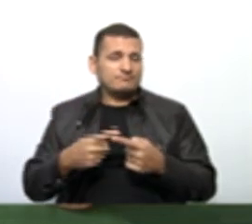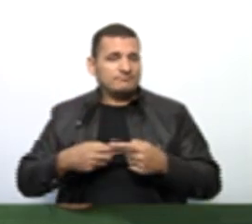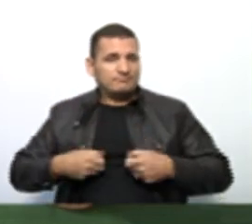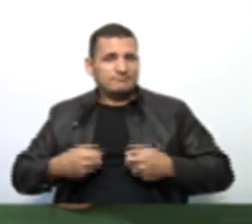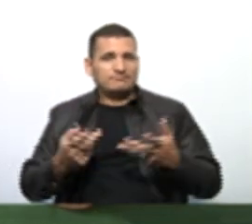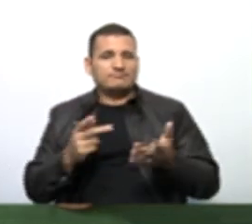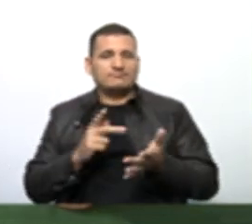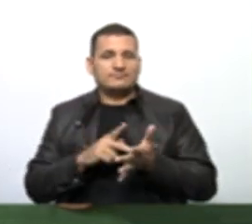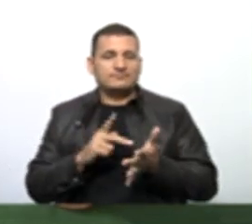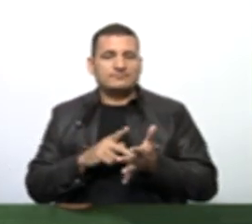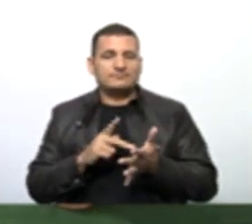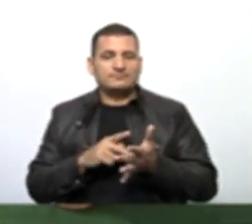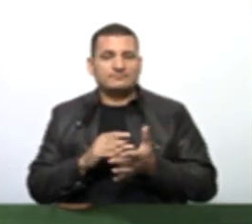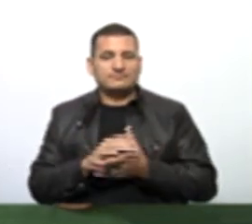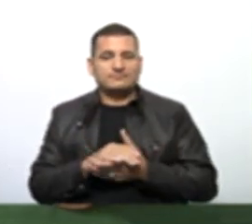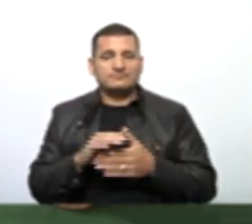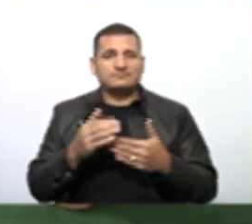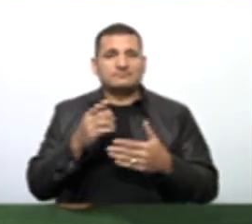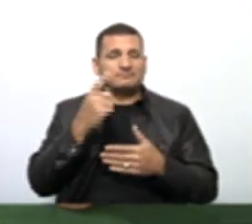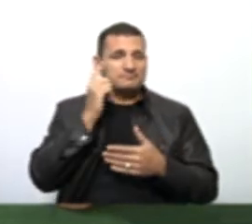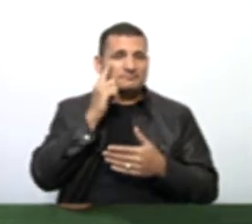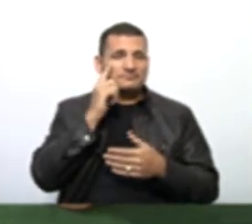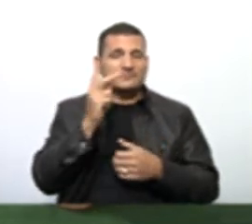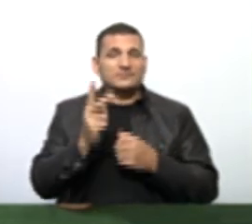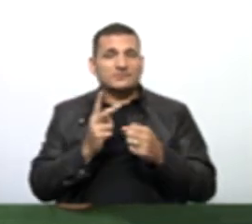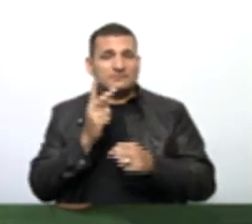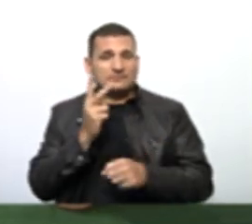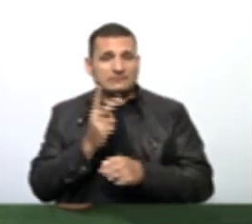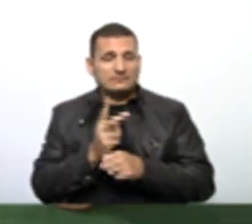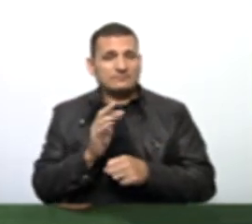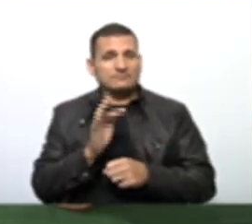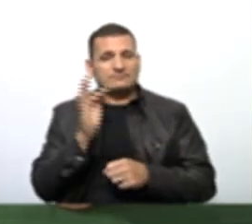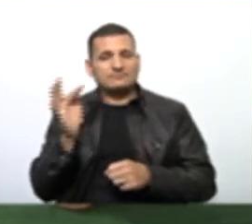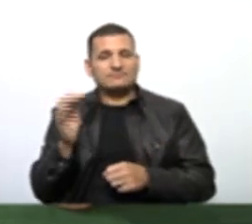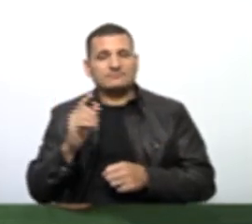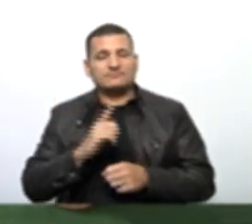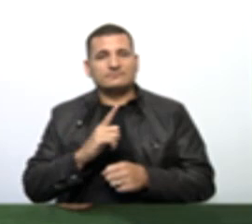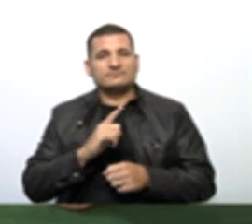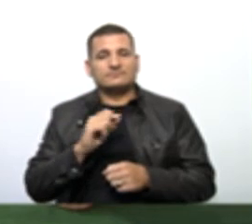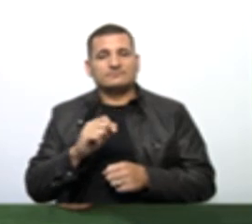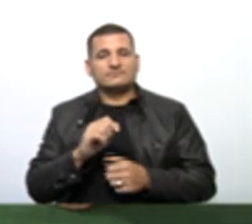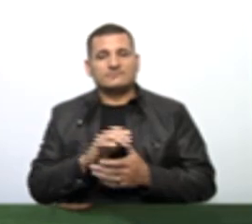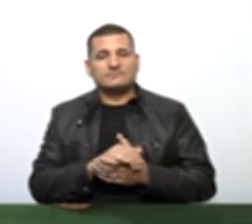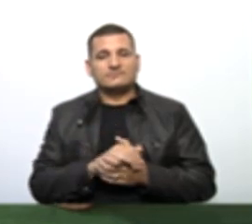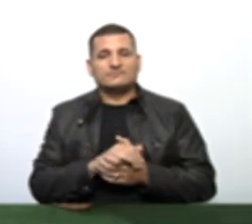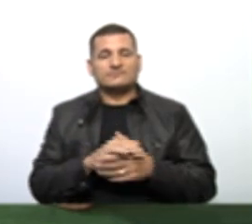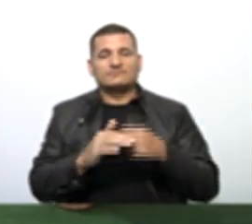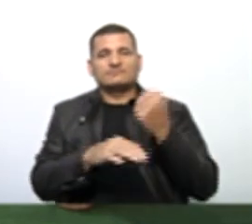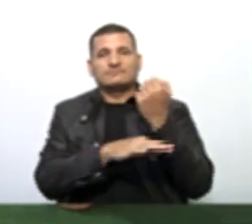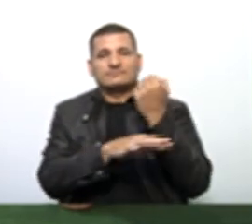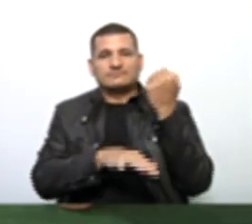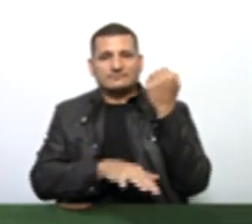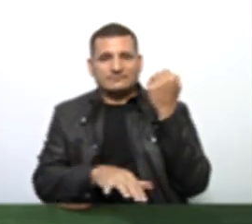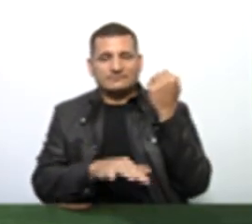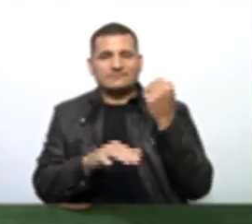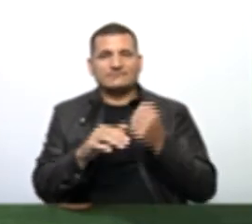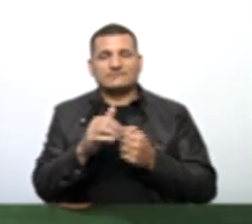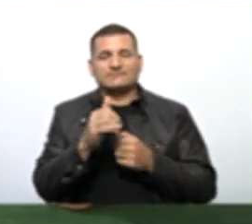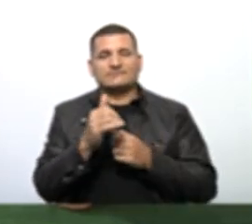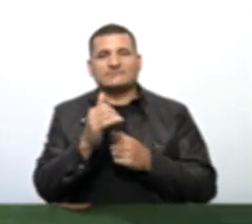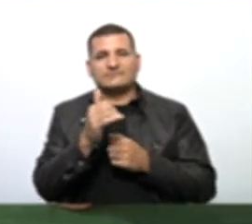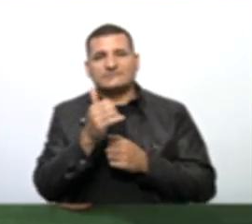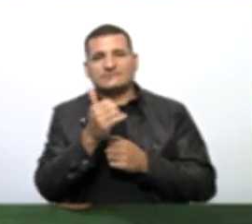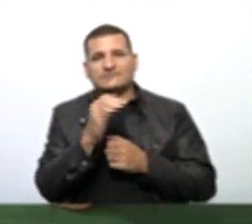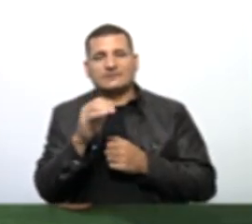e que daqui a dois anos a gente tem aí provedores de internet com 10 gb para cada um na casa é um sonho a